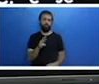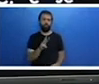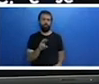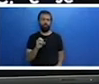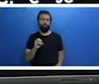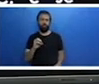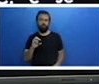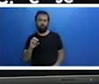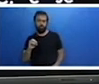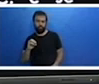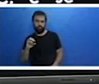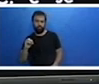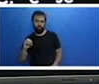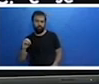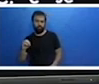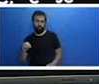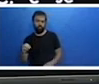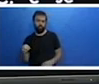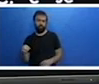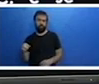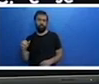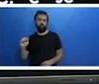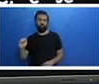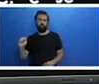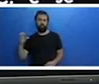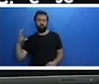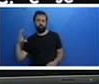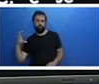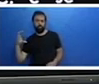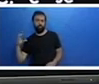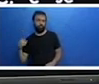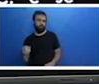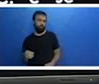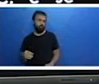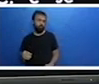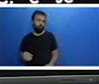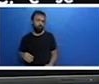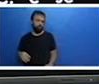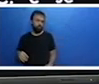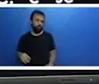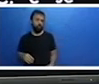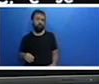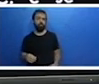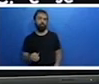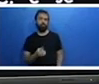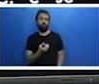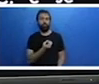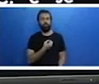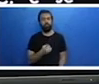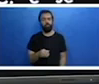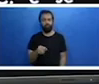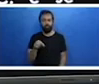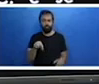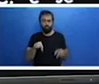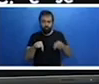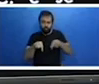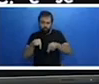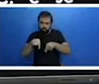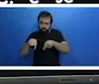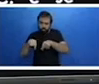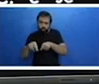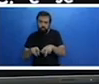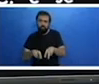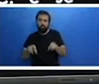essa primeira versão era diferente. O tabuleiro tinha números de peças diferentes e ninguém sabe